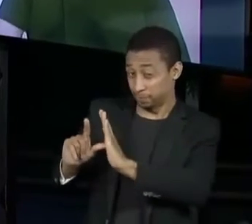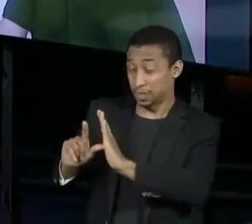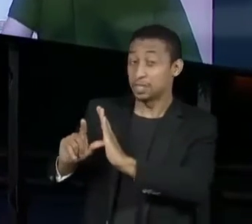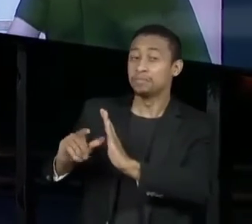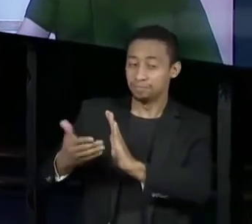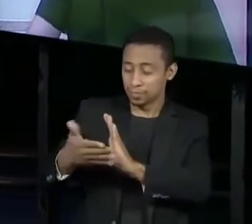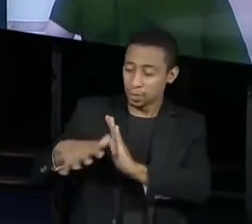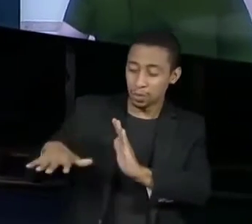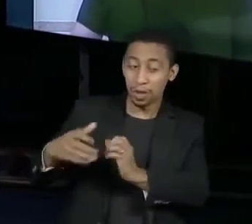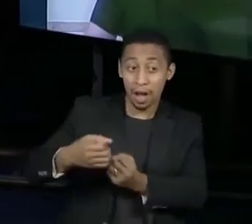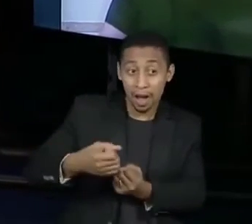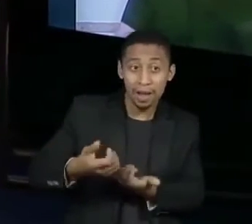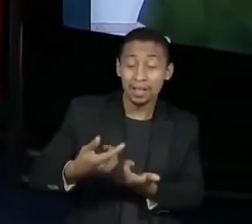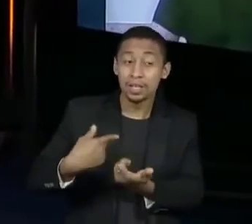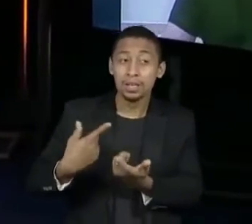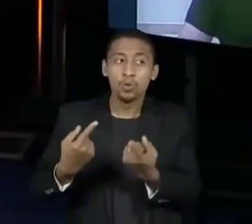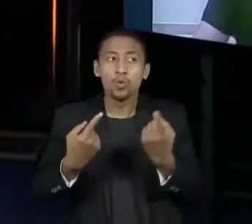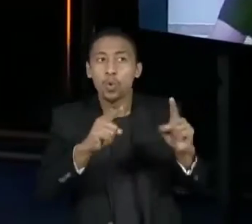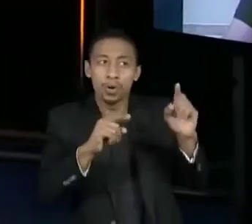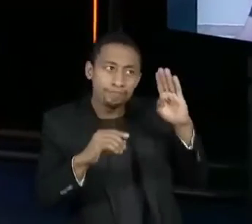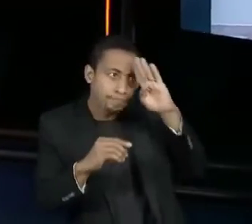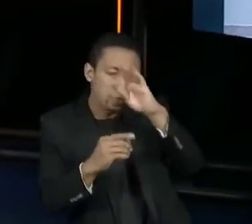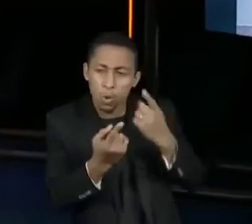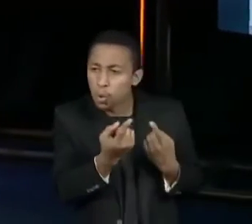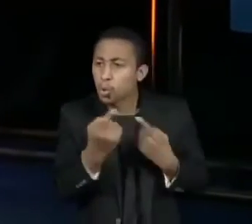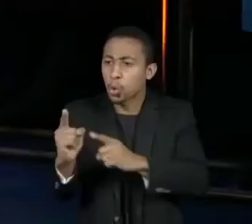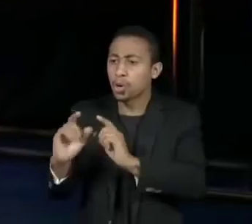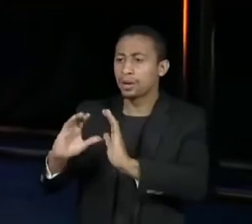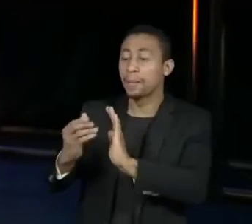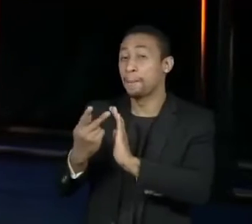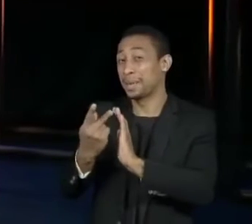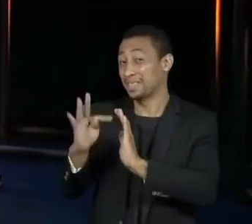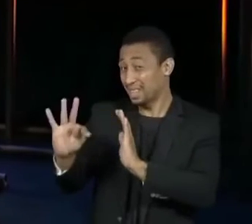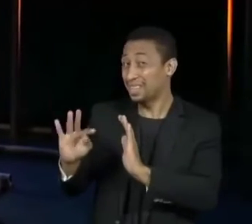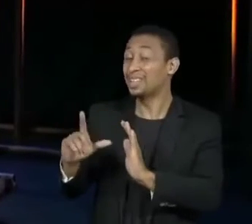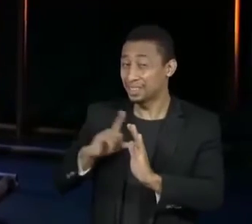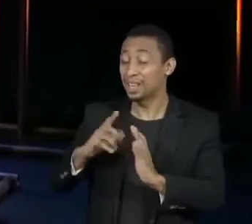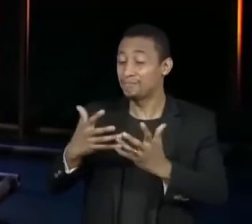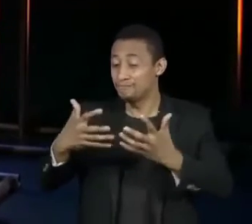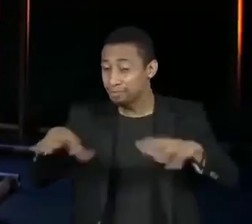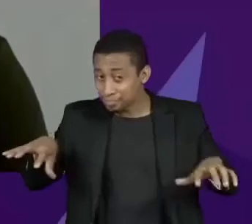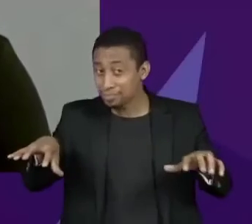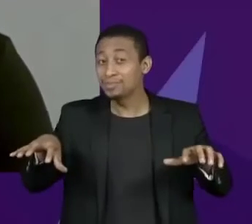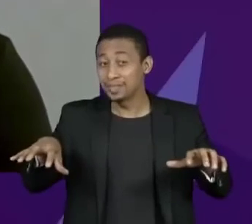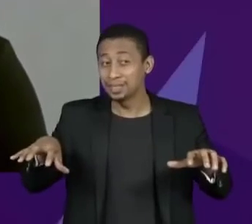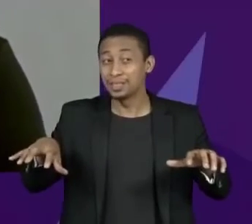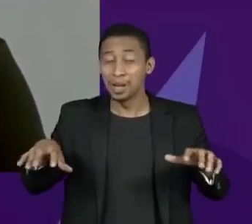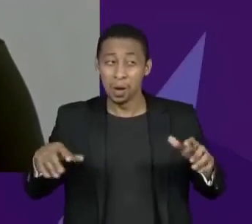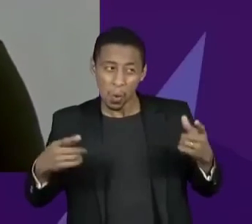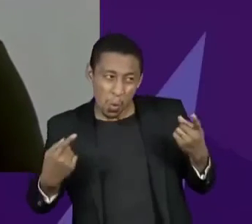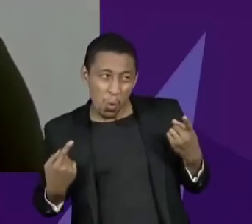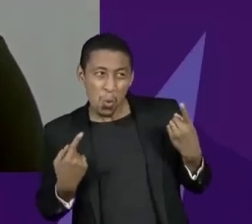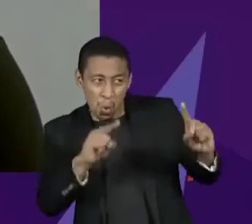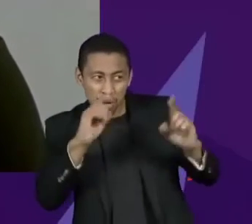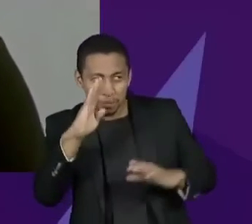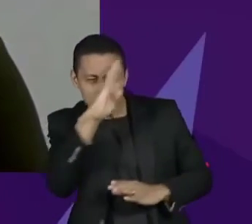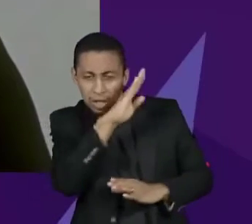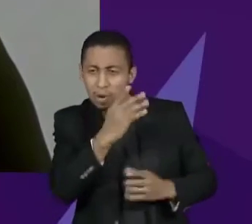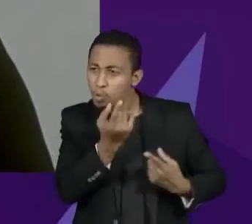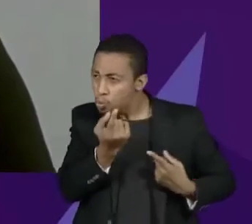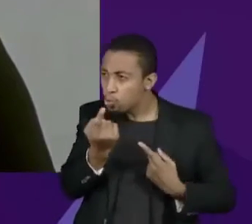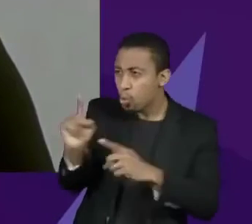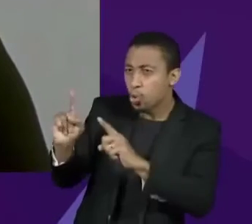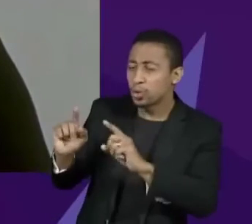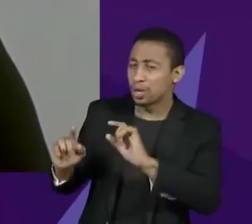anti-bolsonarista e anti-petista, não é isso? E esse percentual não é pequeno. Cabe agora aqueles que não